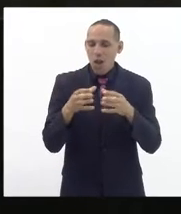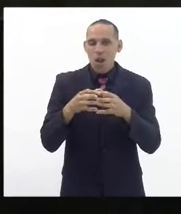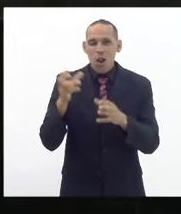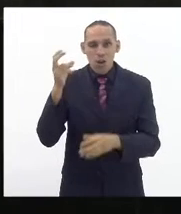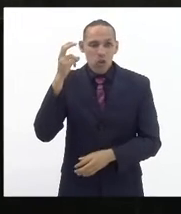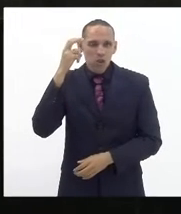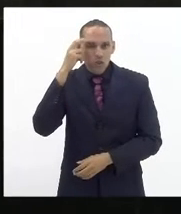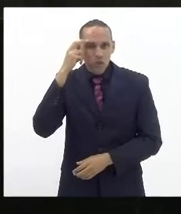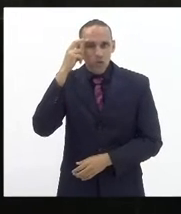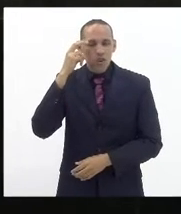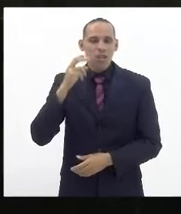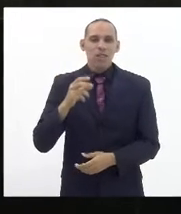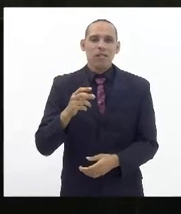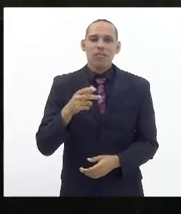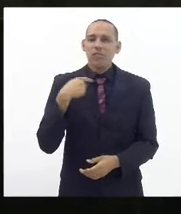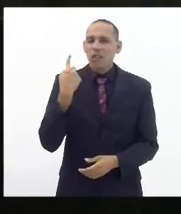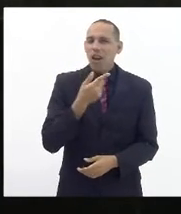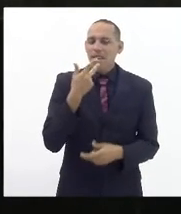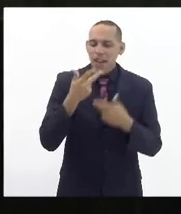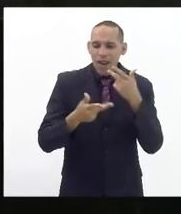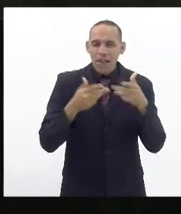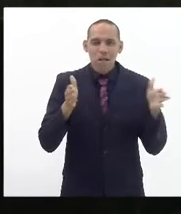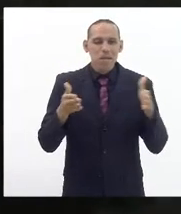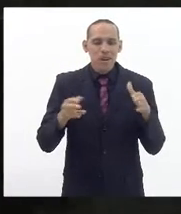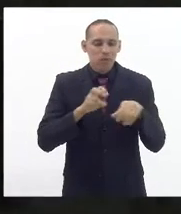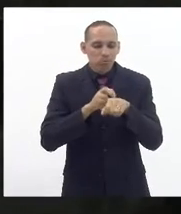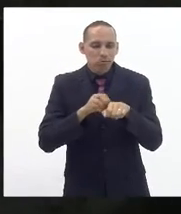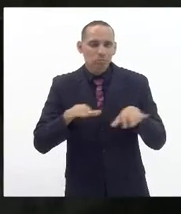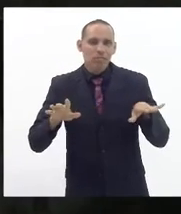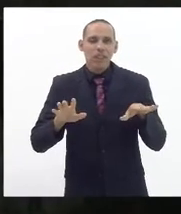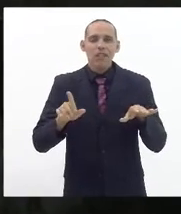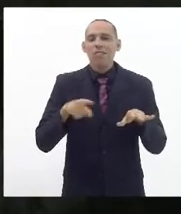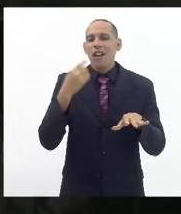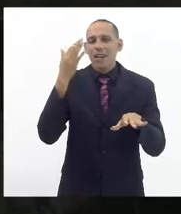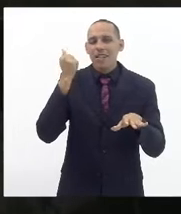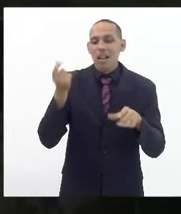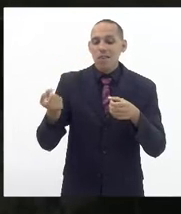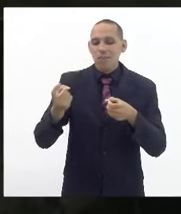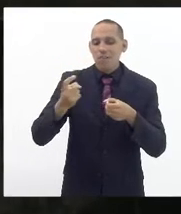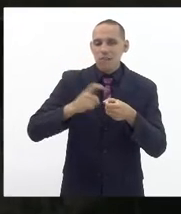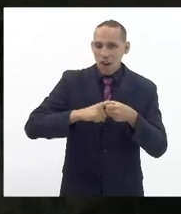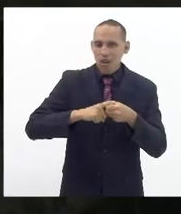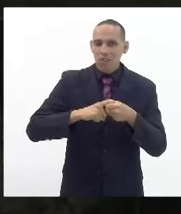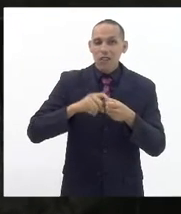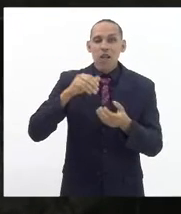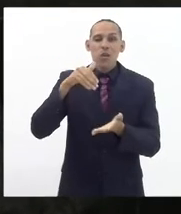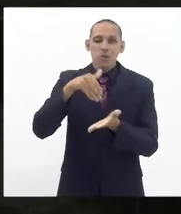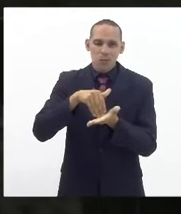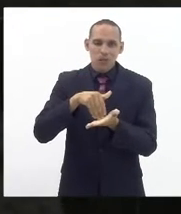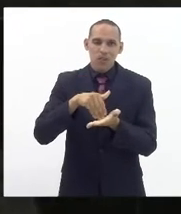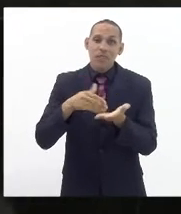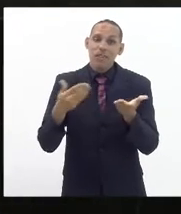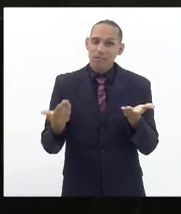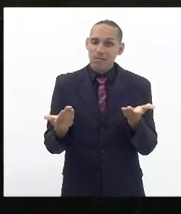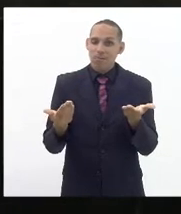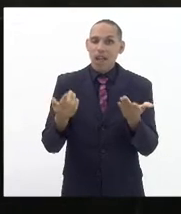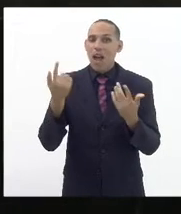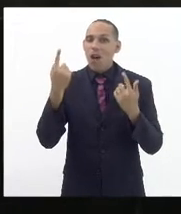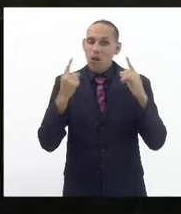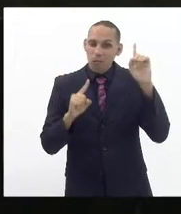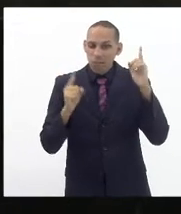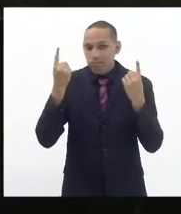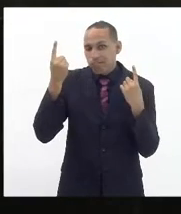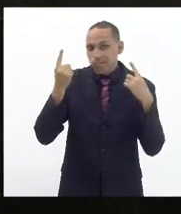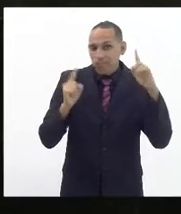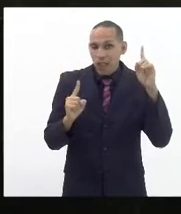da pandemia, era muito provavelmente um dos últimos setores a retomar. Pois bem, a gente teve o carnaval formal